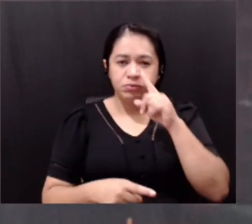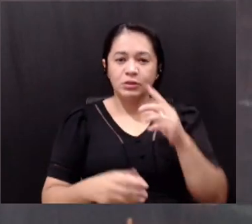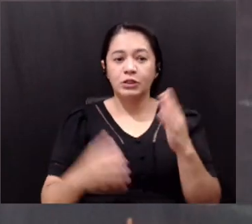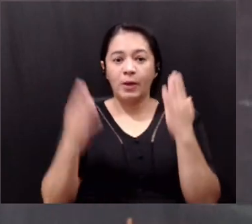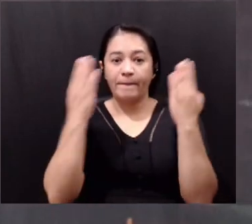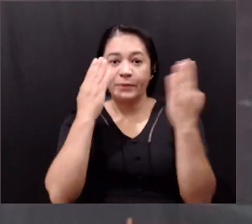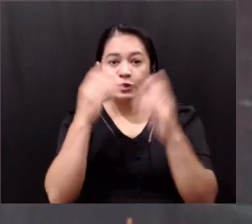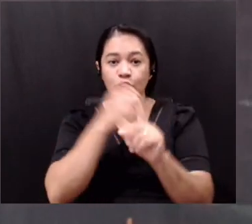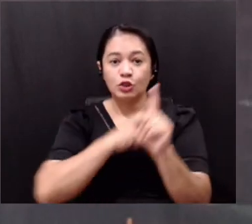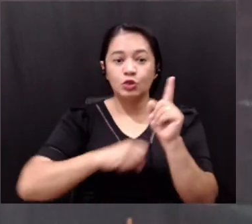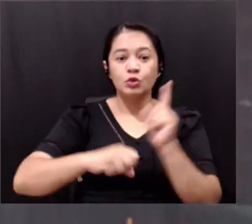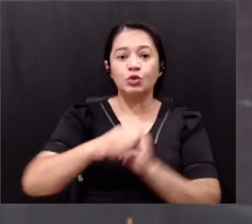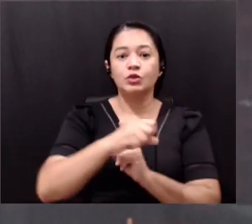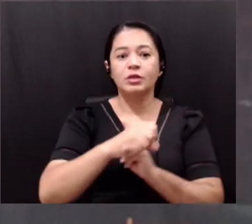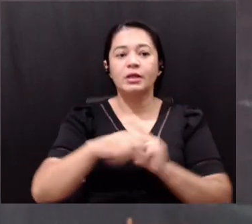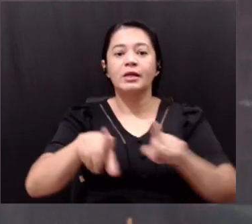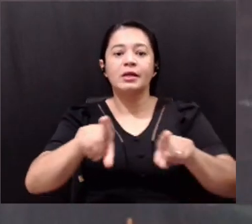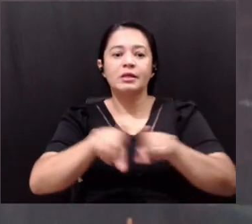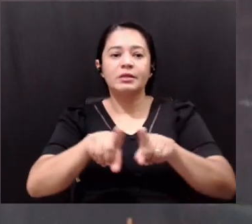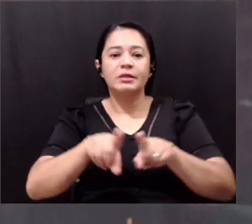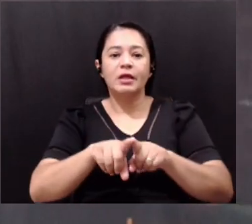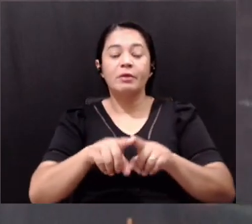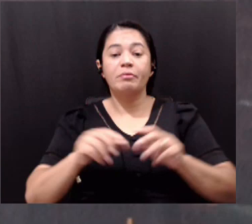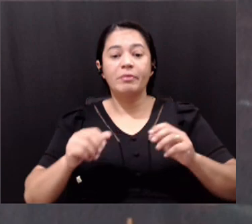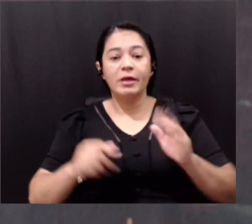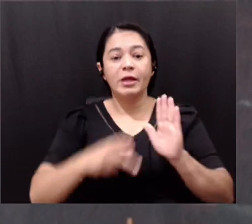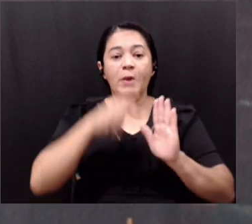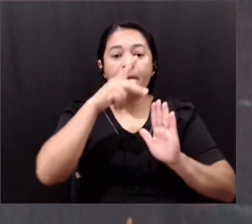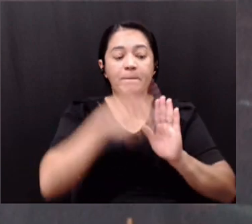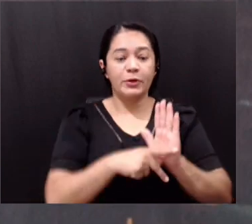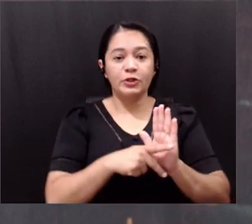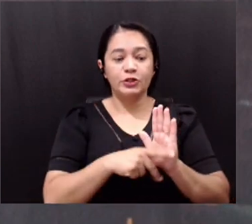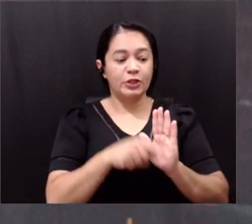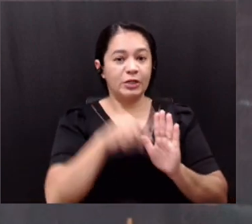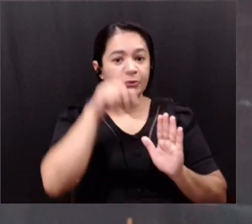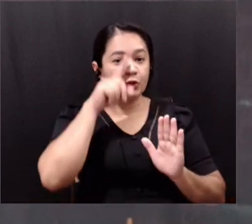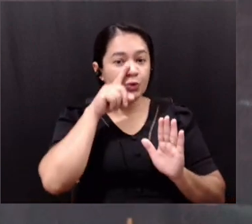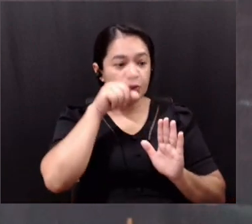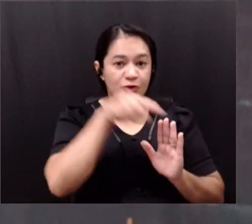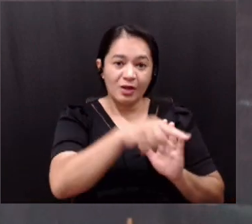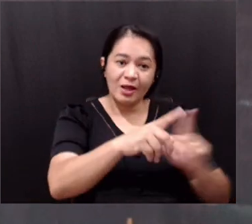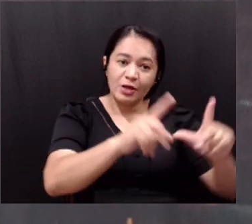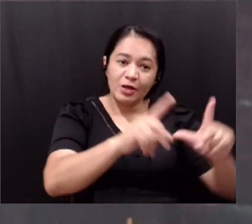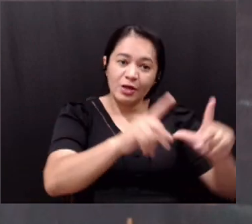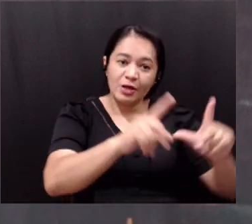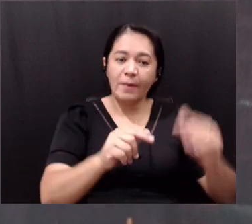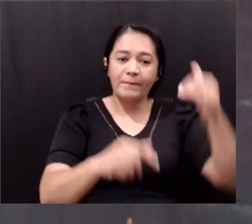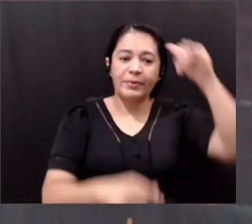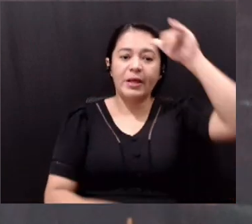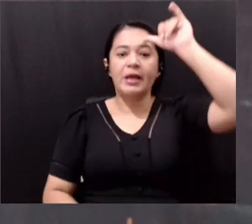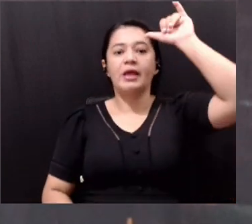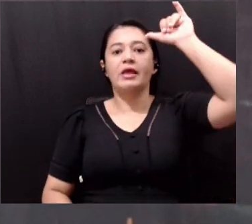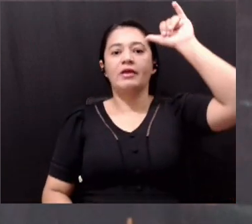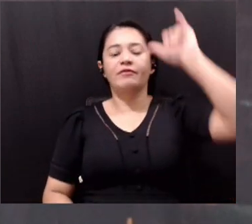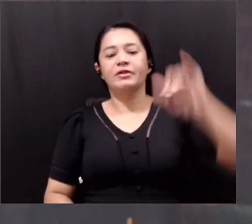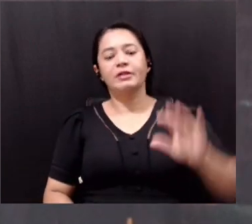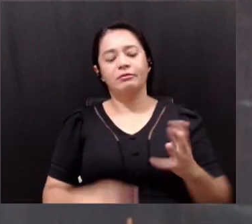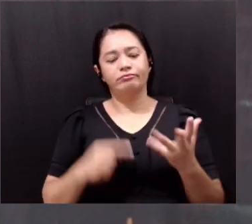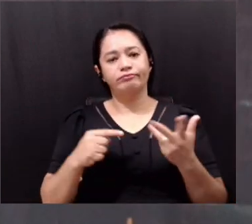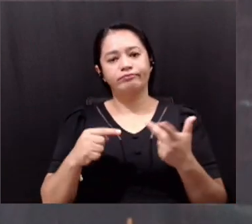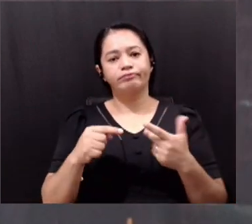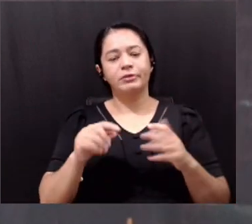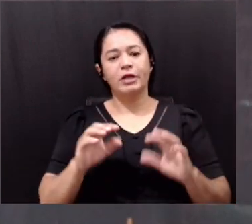e tragam planos de ação para diminuir esses riscos, justamente para evitar situações como essa, para que